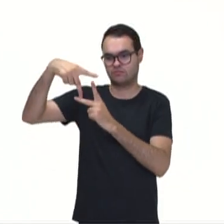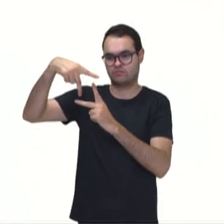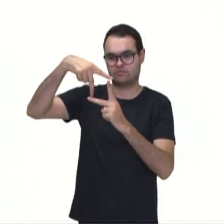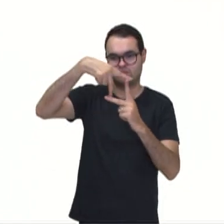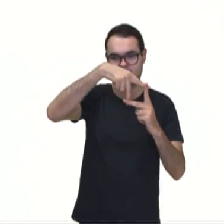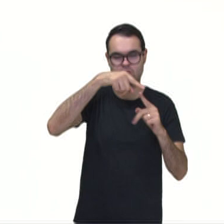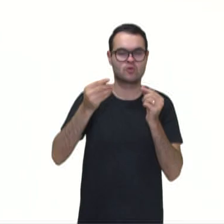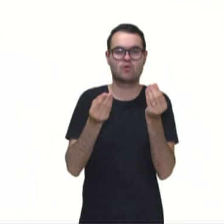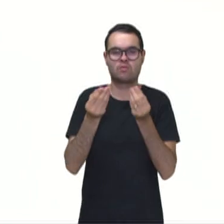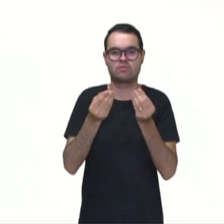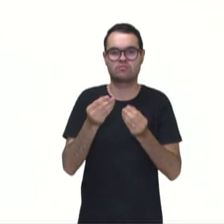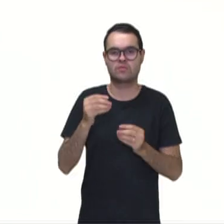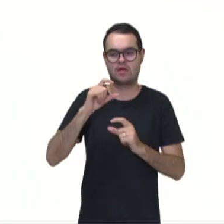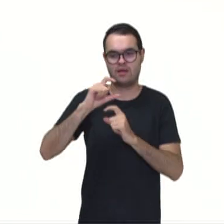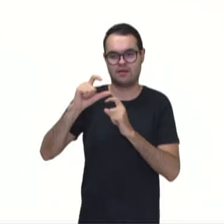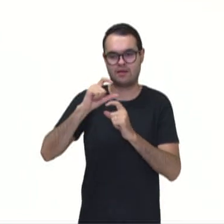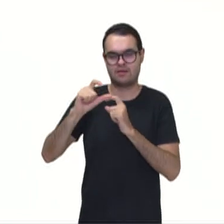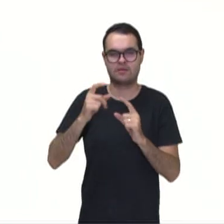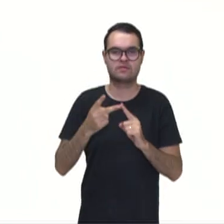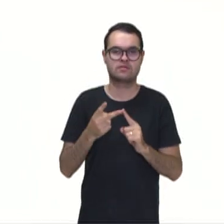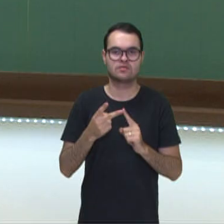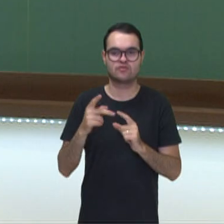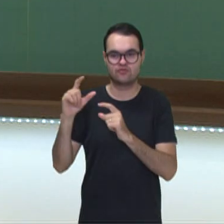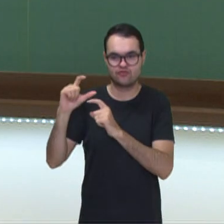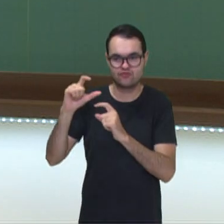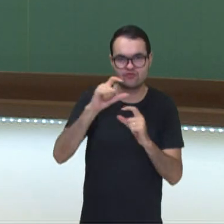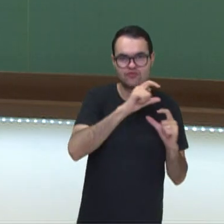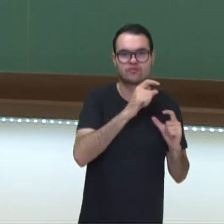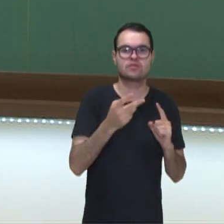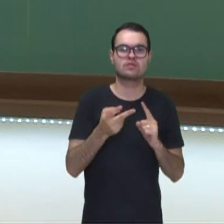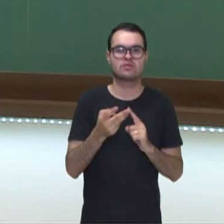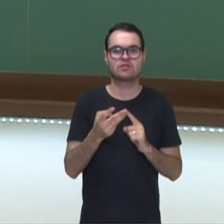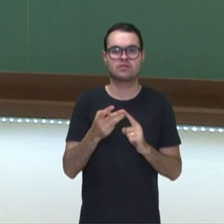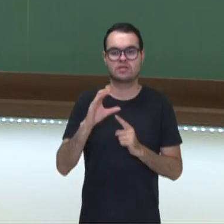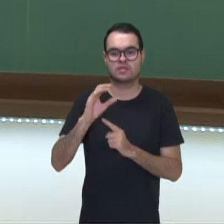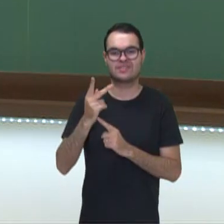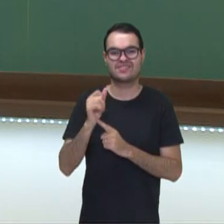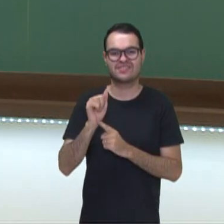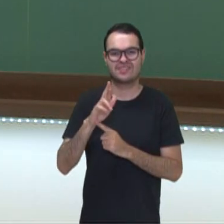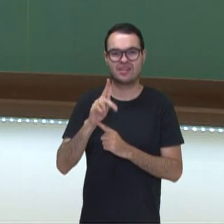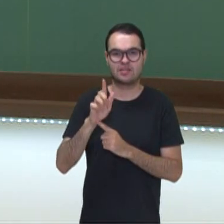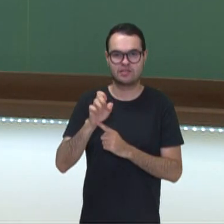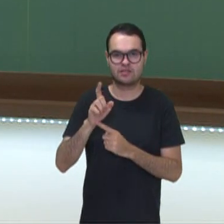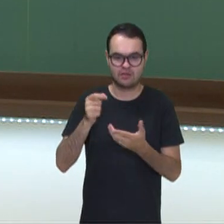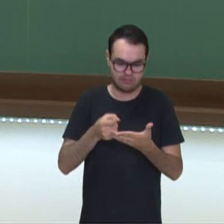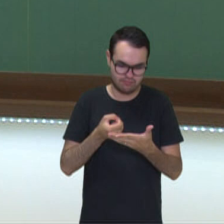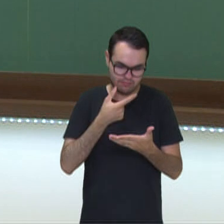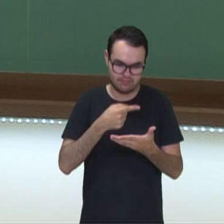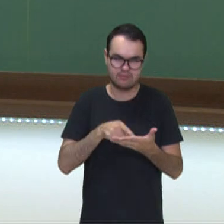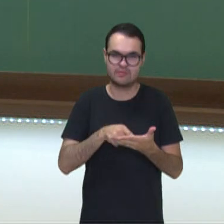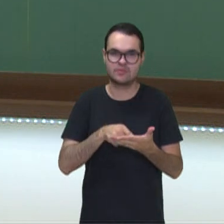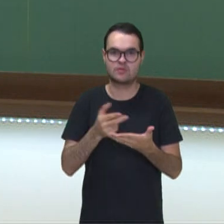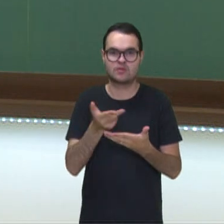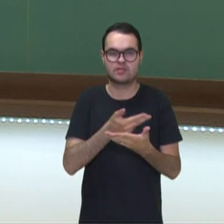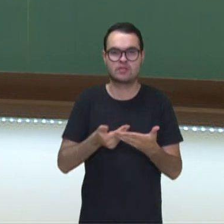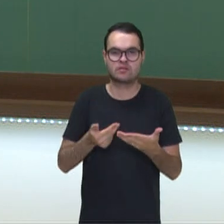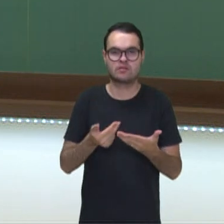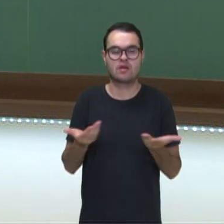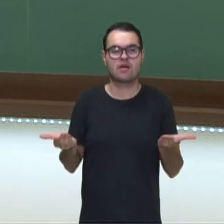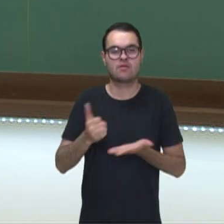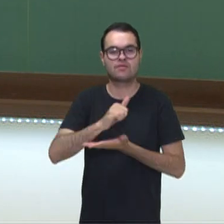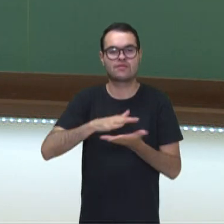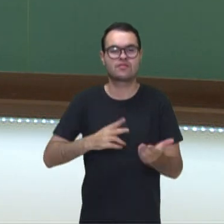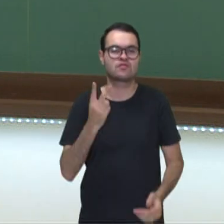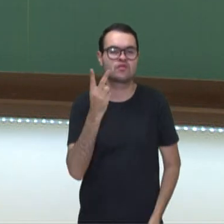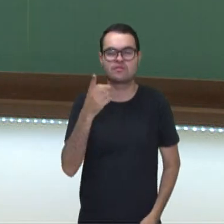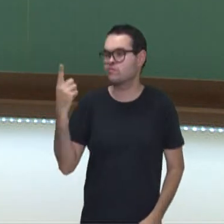formas: HQs, tirinhas ou charges, né? Então, atividade 2, para que vocês possam aí refinar